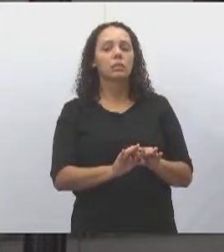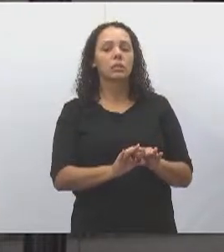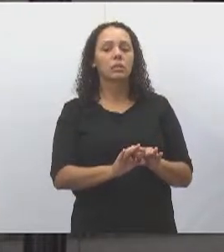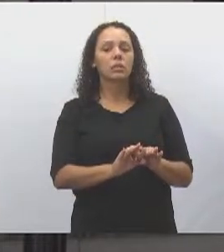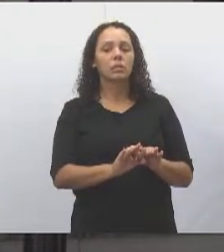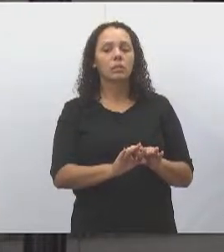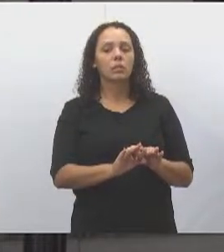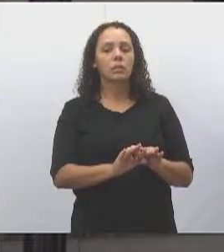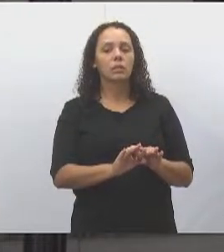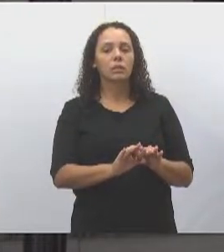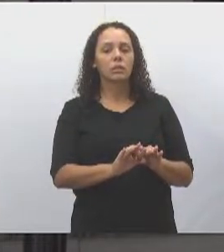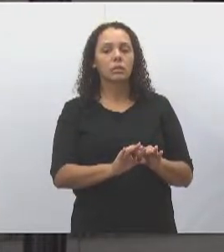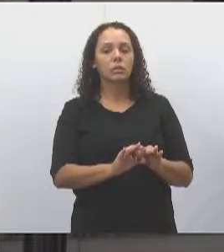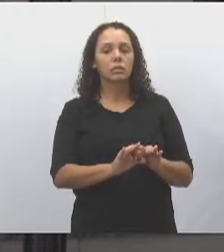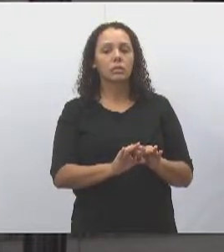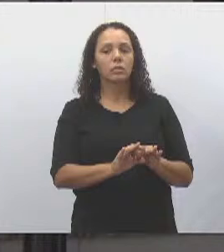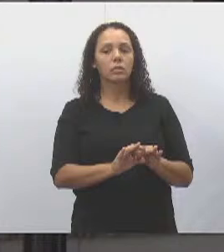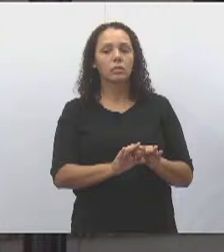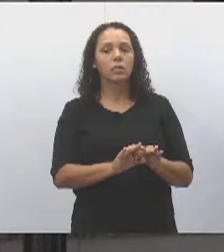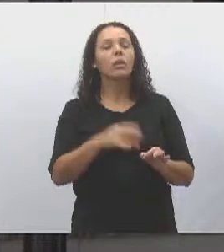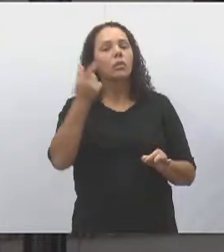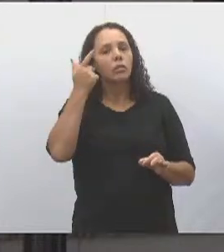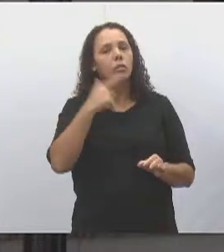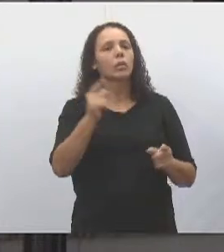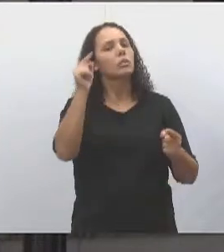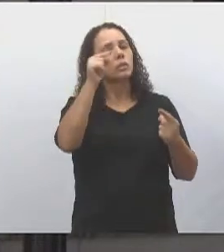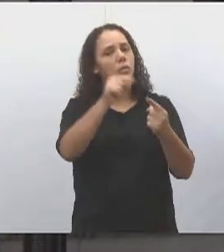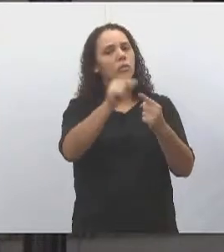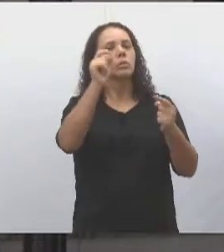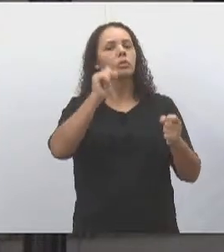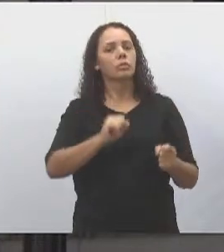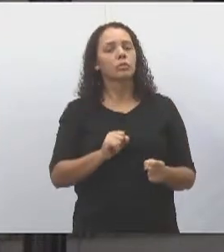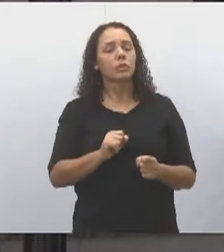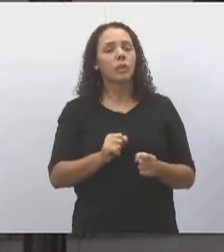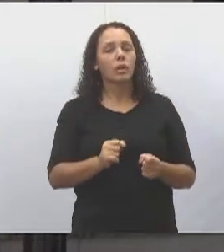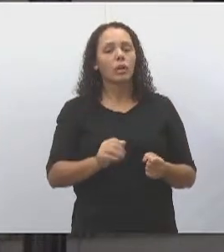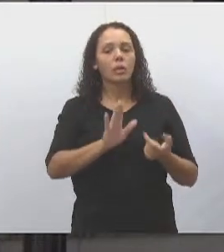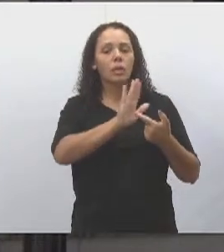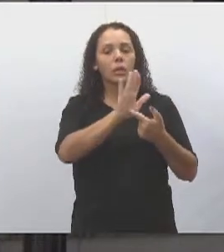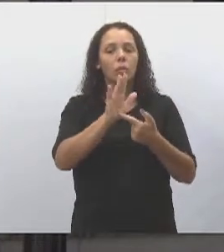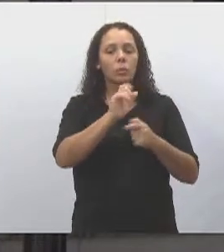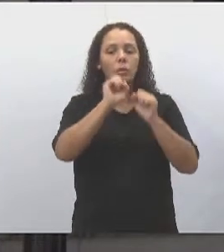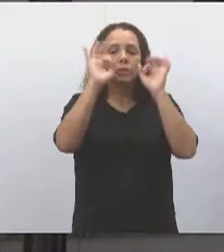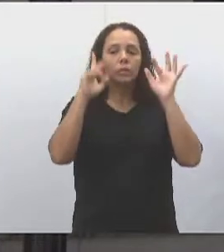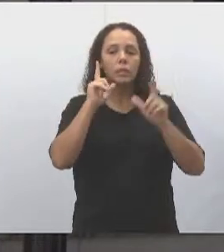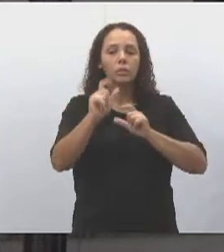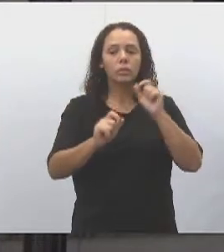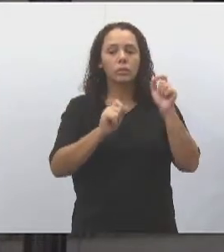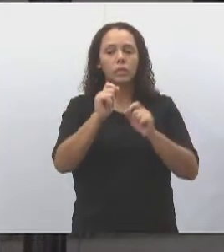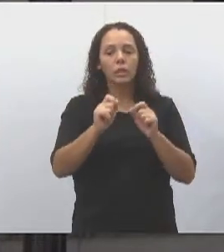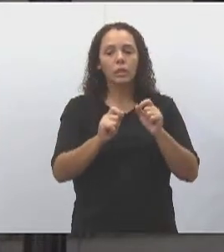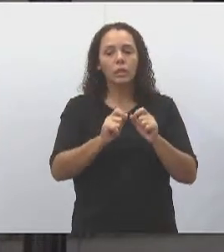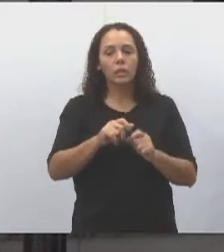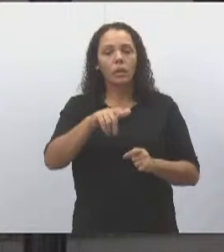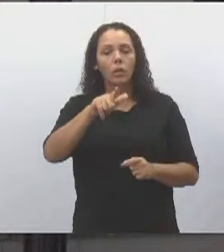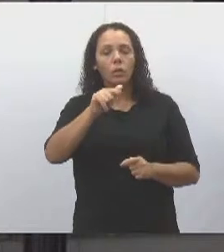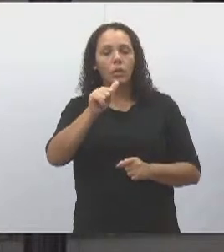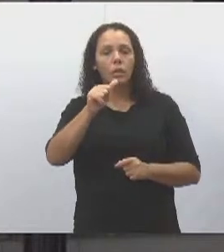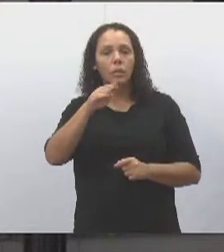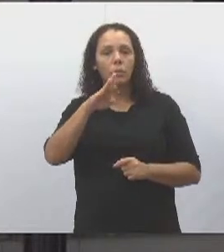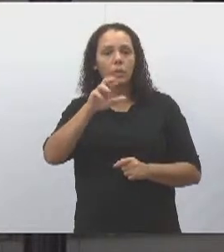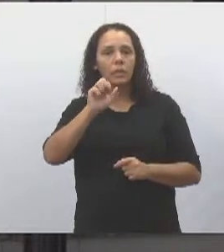achar o ponto final lá na frente. Agora, eu quero deixar claro aqui o seguinte: está aqui o Gabriel, que foi